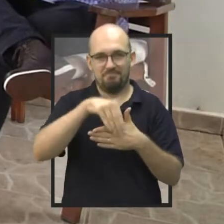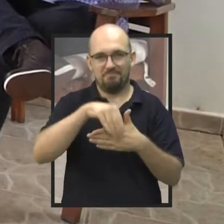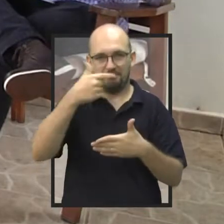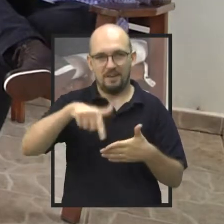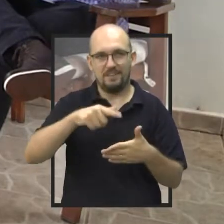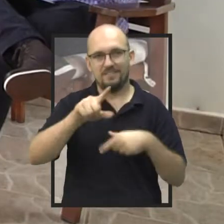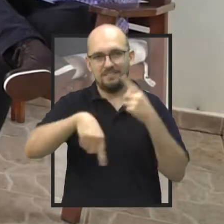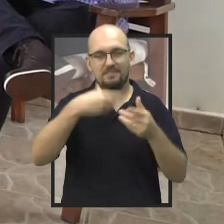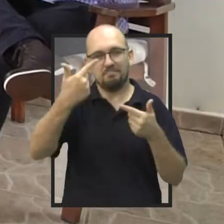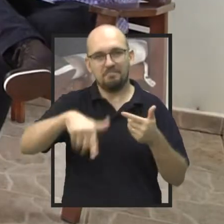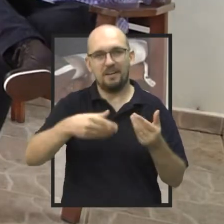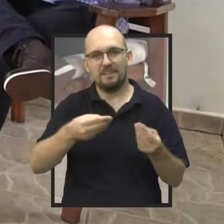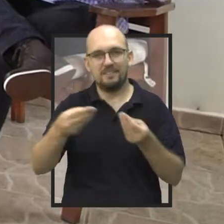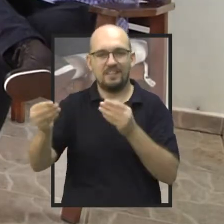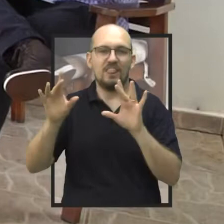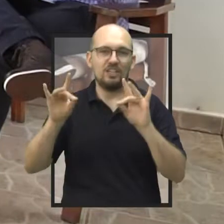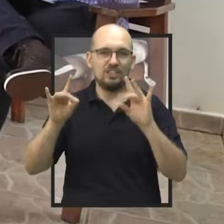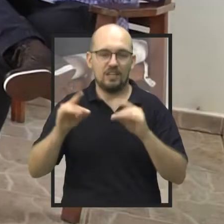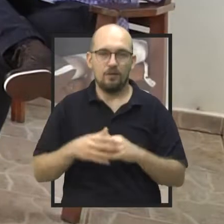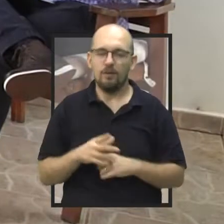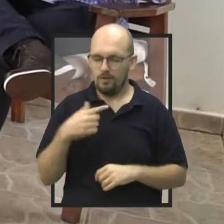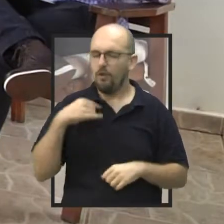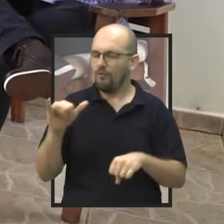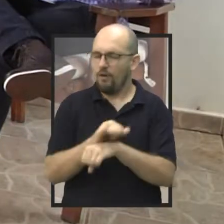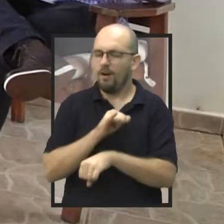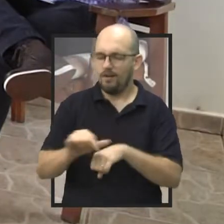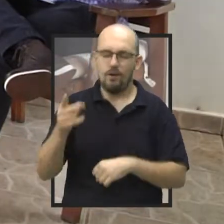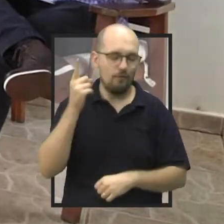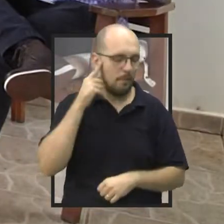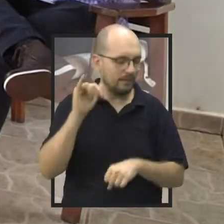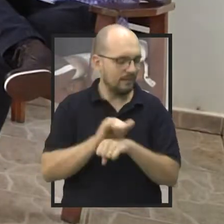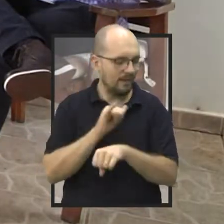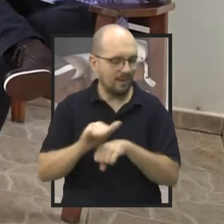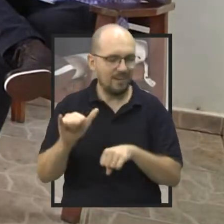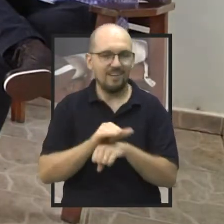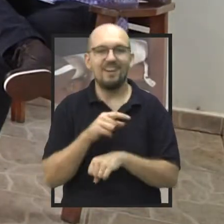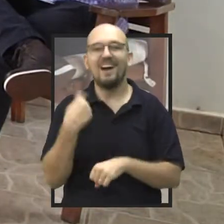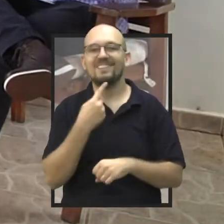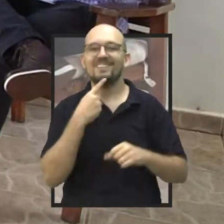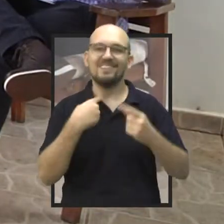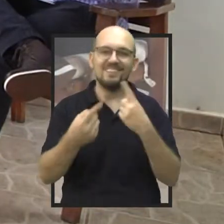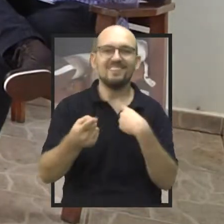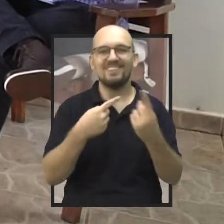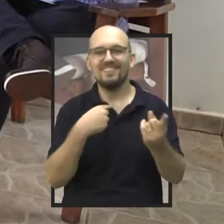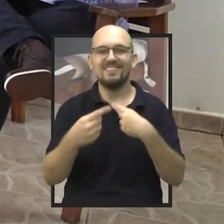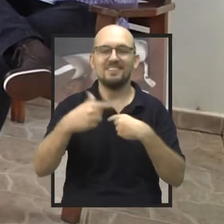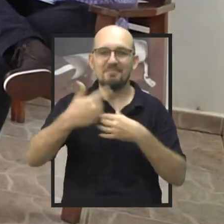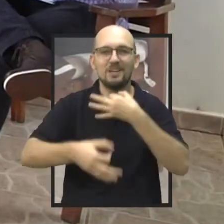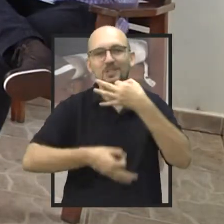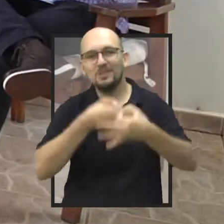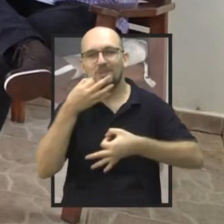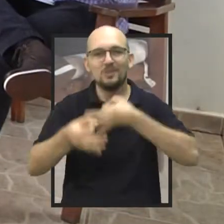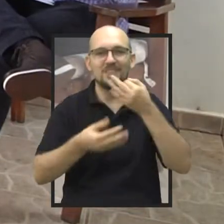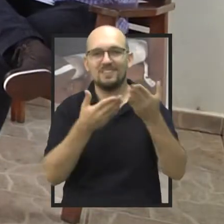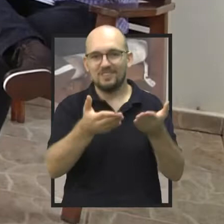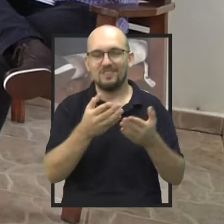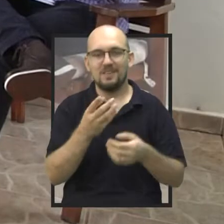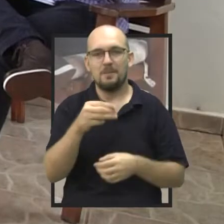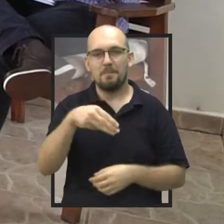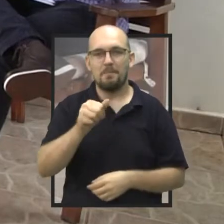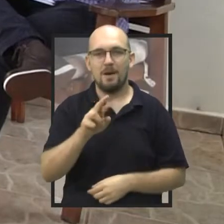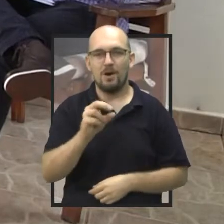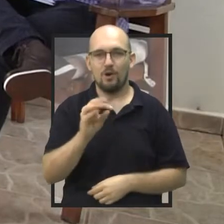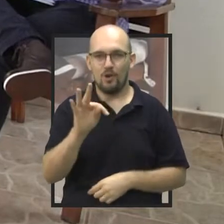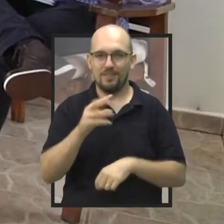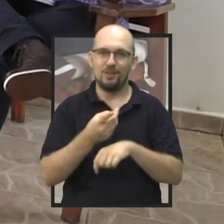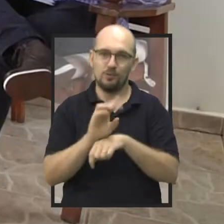puder disponibilizar isso de forma digital. Eu darei um jeito, A gente ainda vai conversando, vai propor sugestões aí para o Dr. Marot, porque